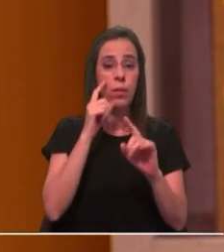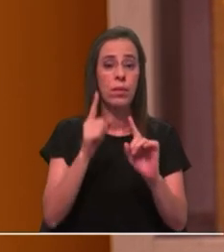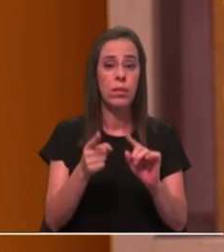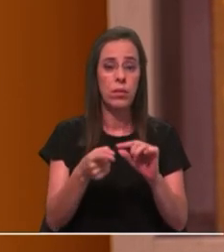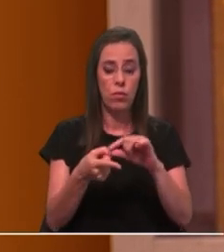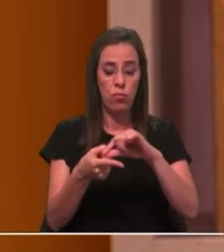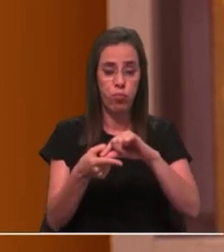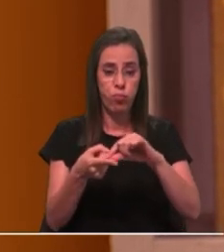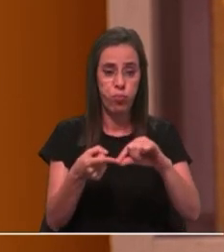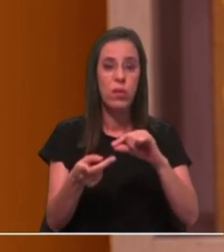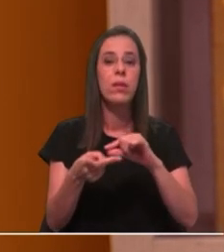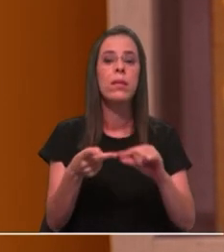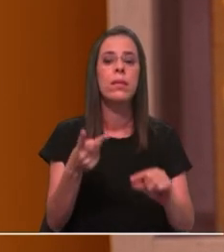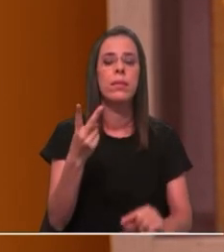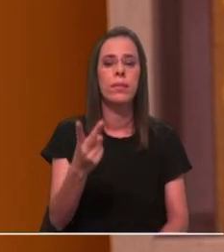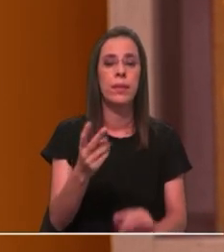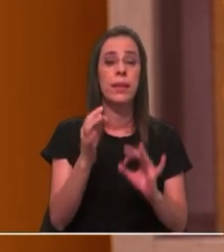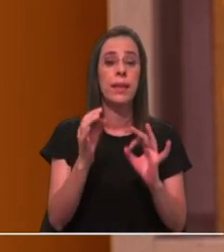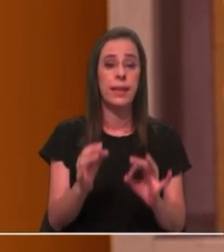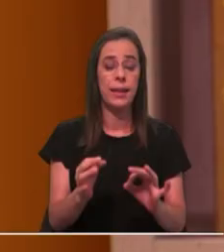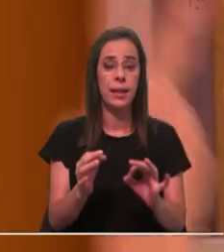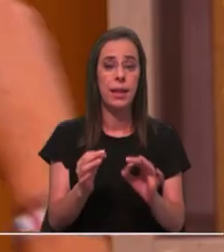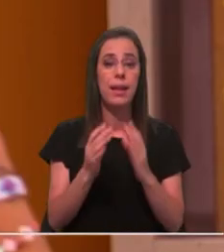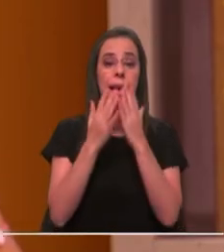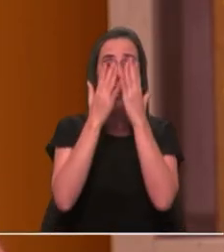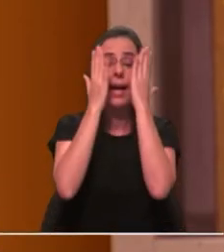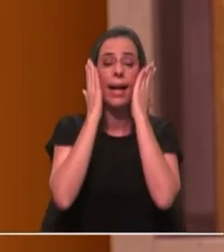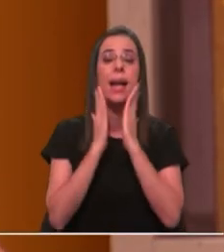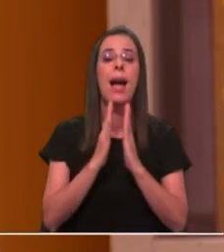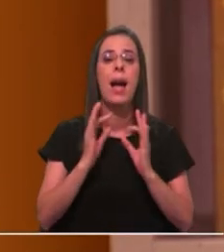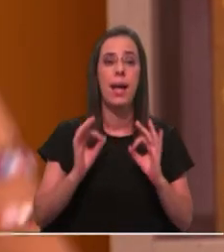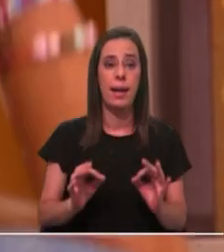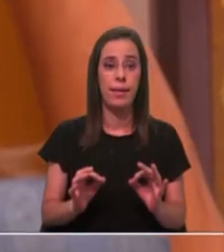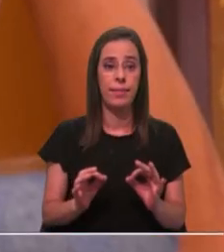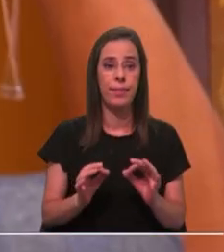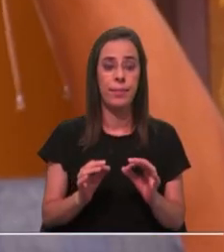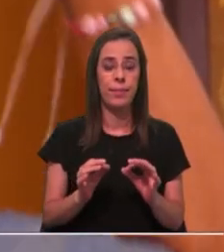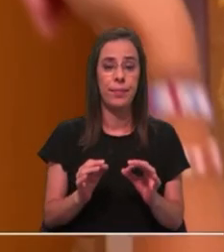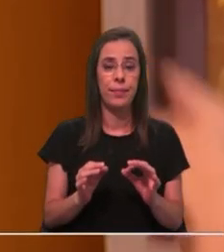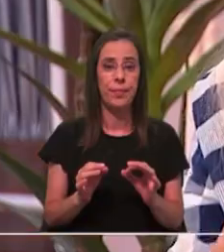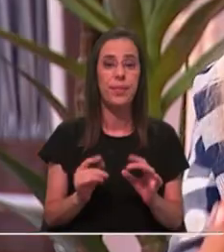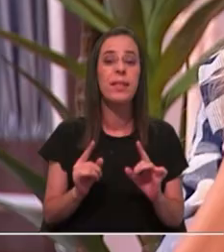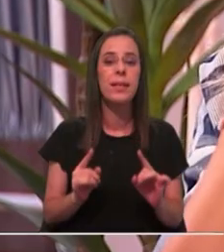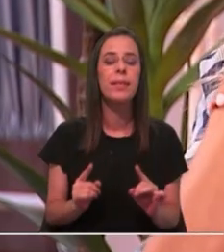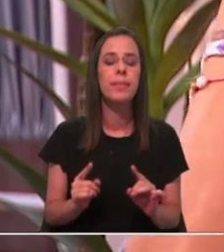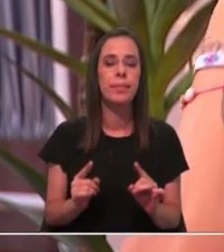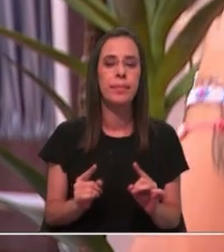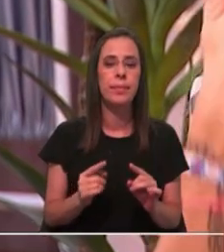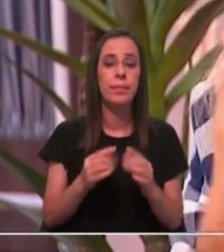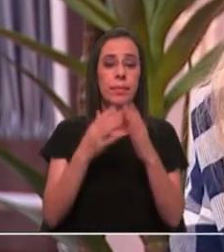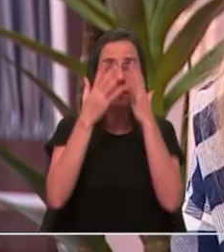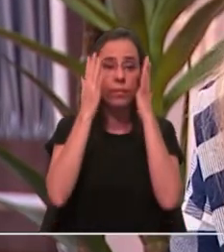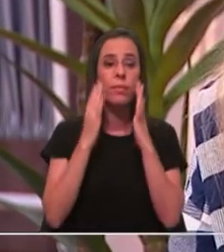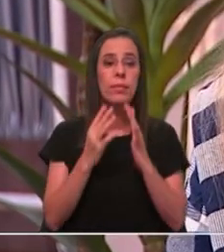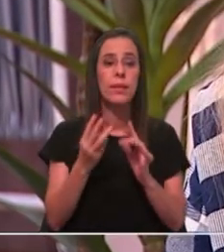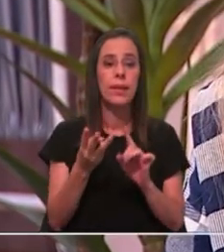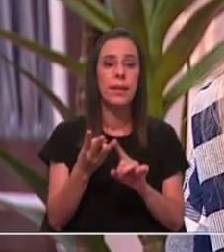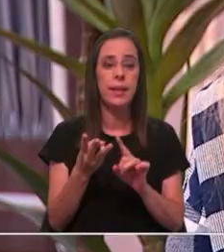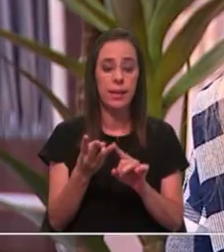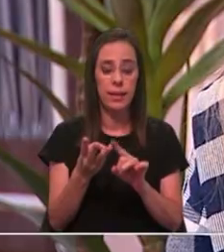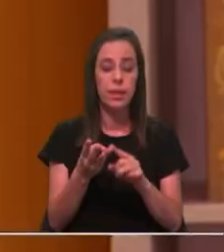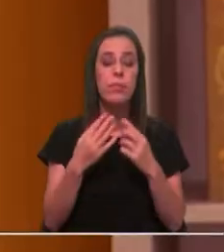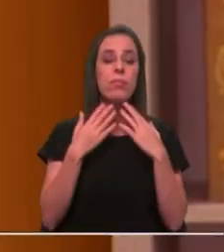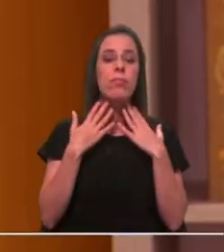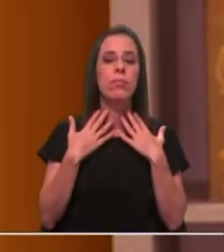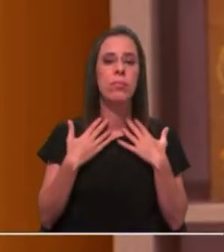fio generoso. Isto é a quantidade certa para aplicar no rosto. E essa é a quantidade? Exato, e aqui rosto e pescoço, 3 dedos. Portanto, isto é